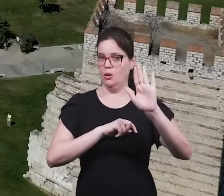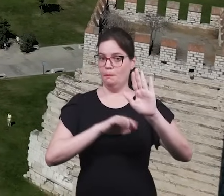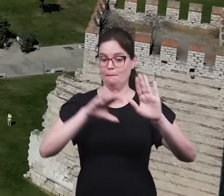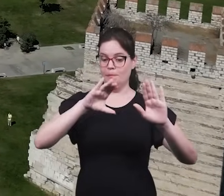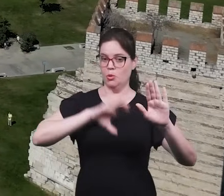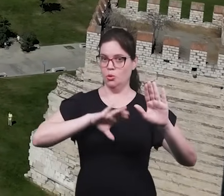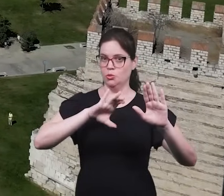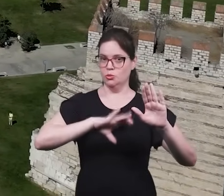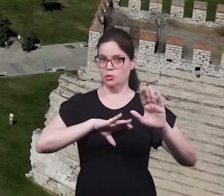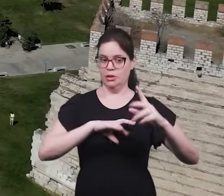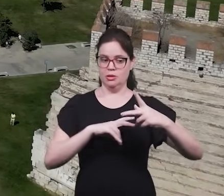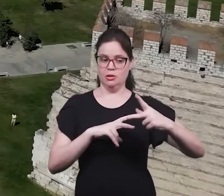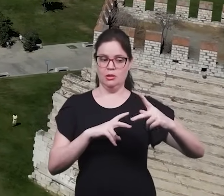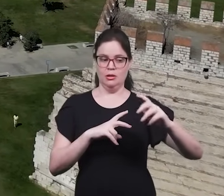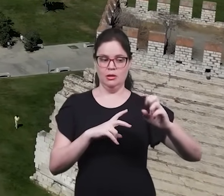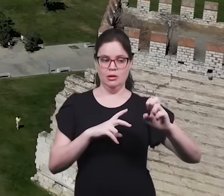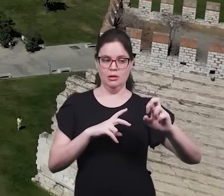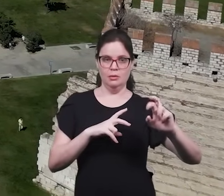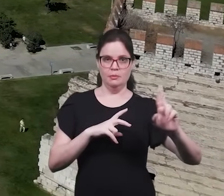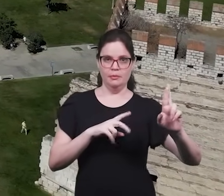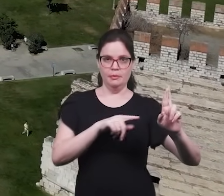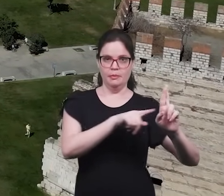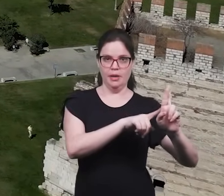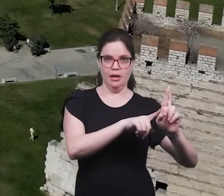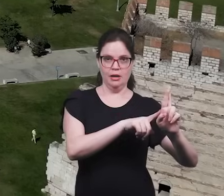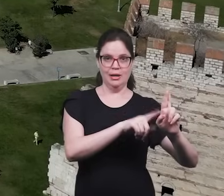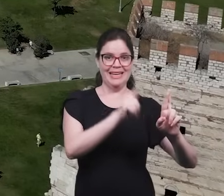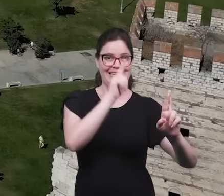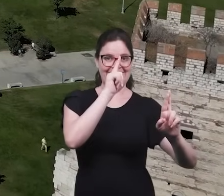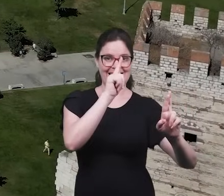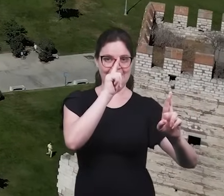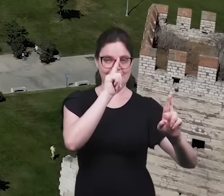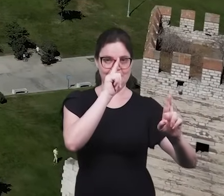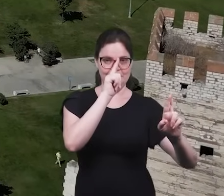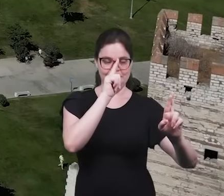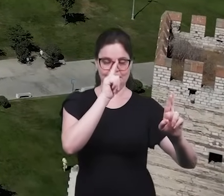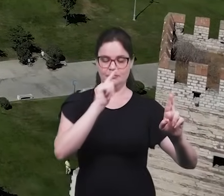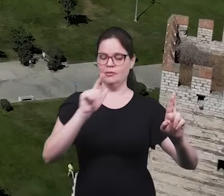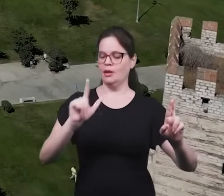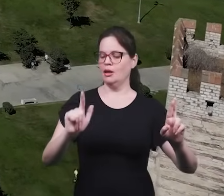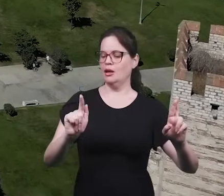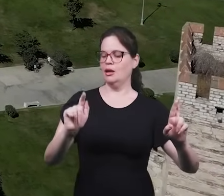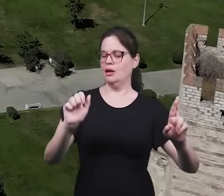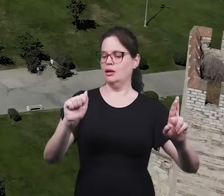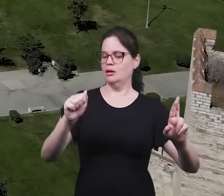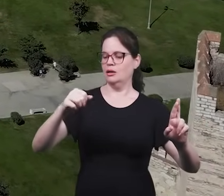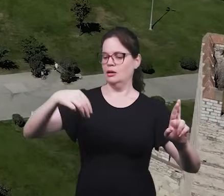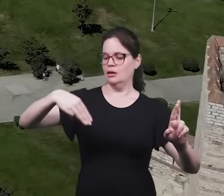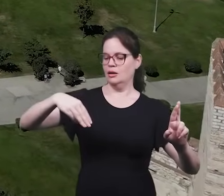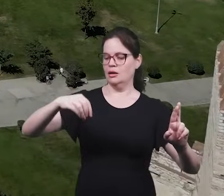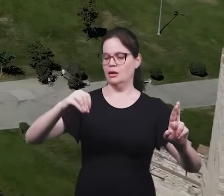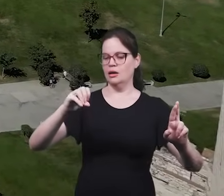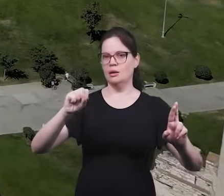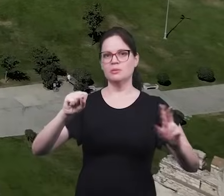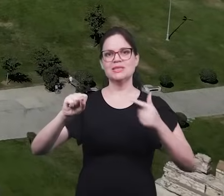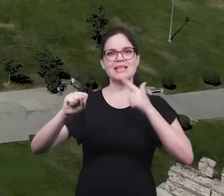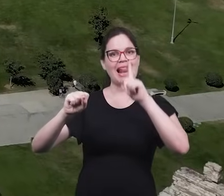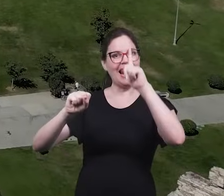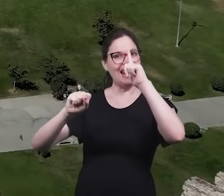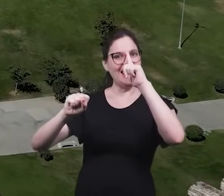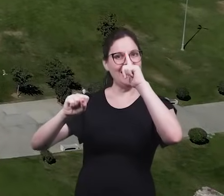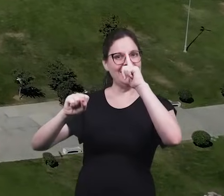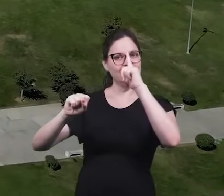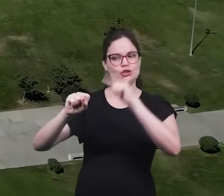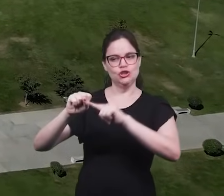grego, e gamos, que é do latim, que é de perversão, de perverso, isso